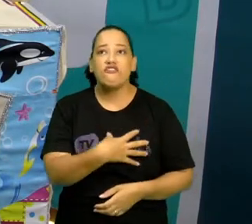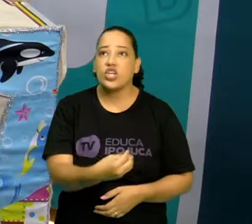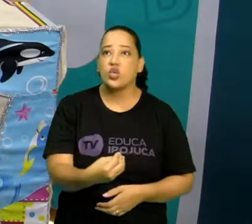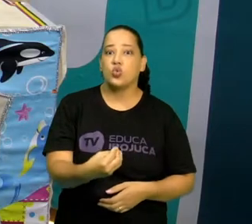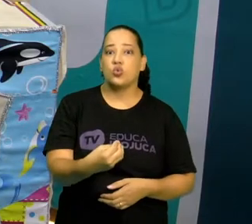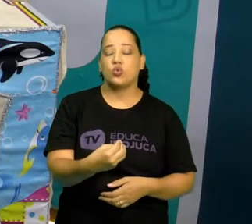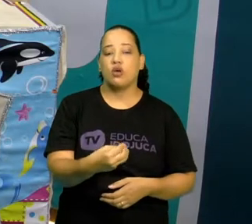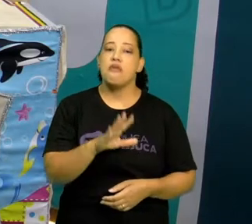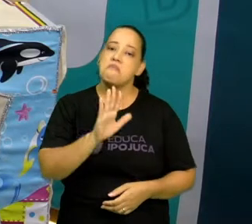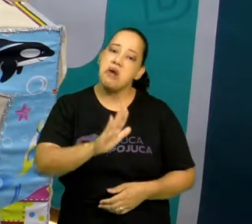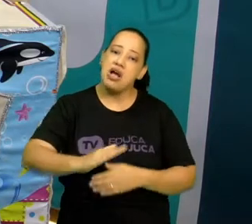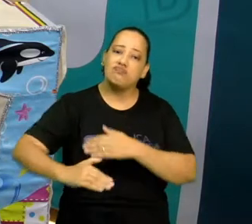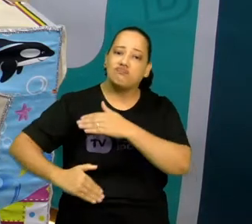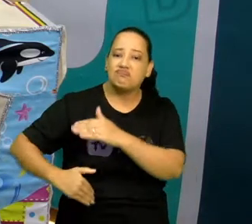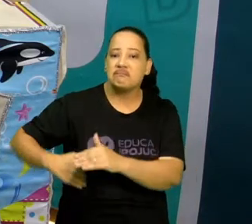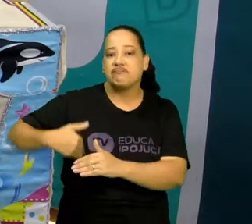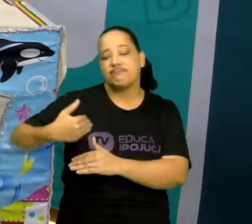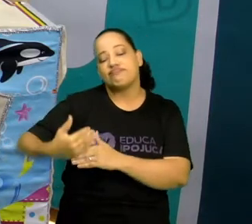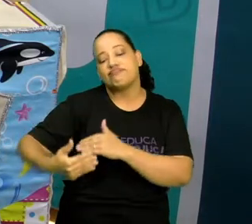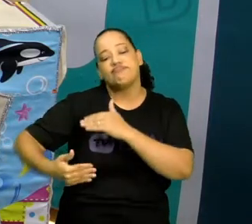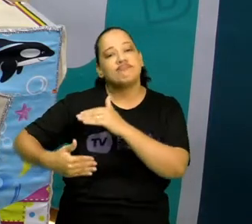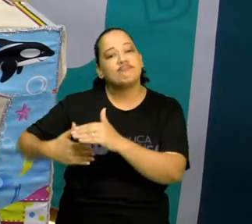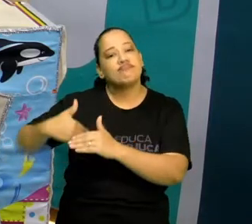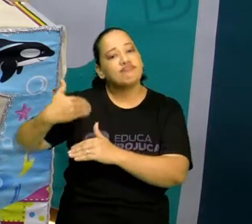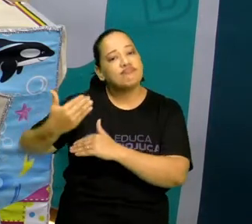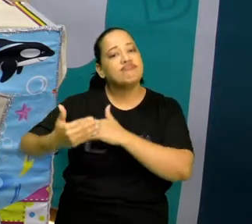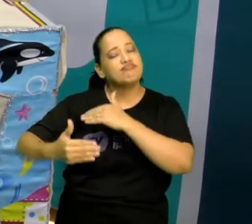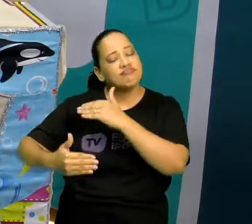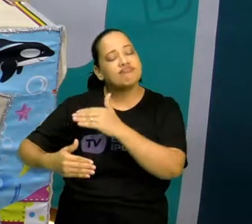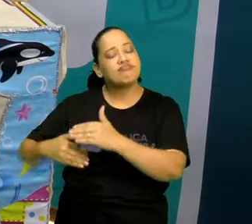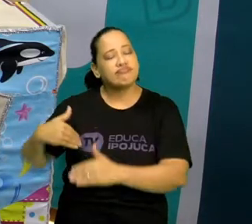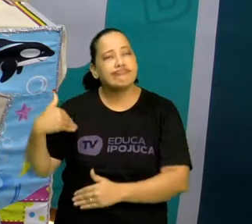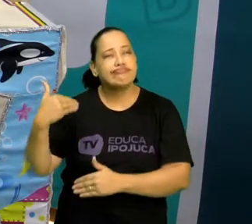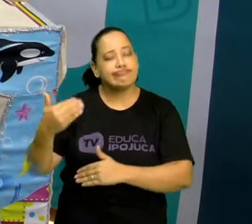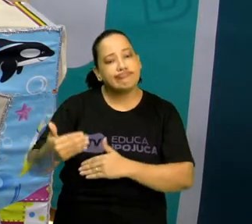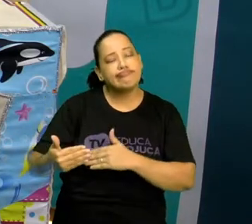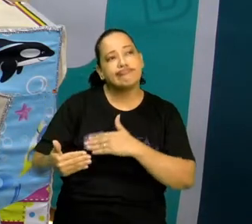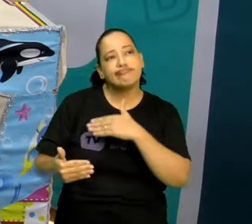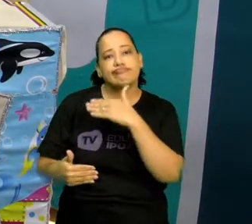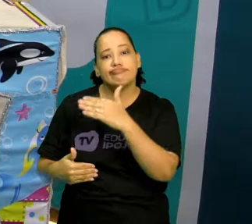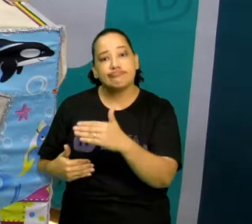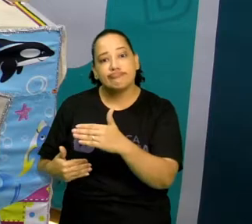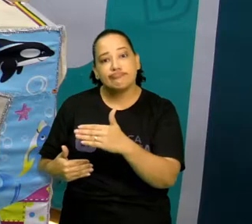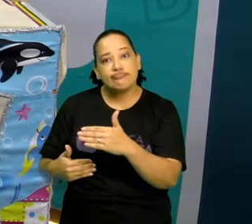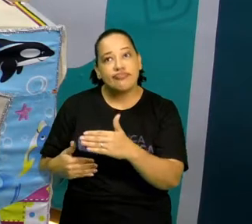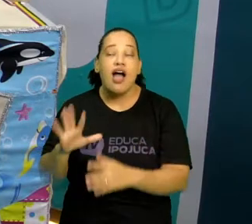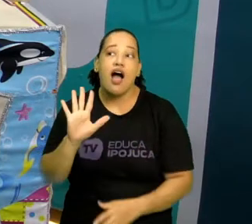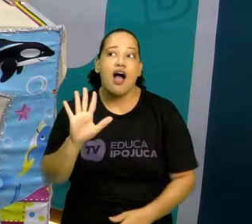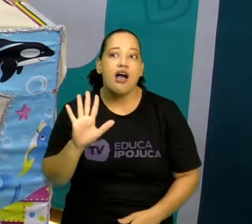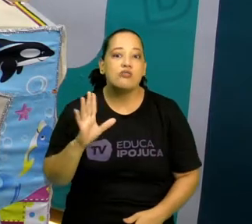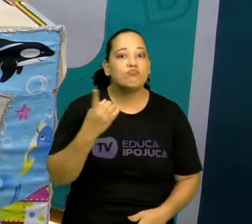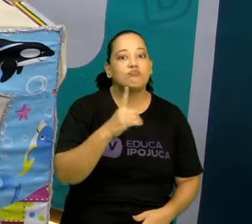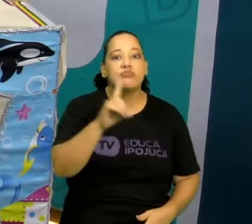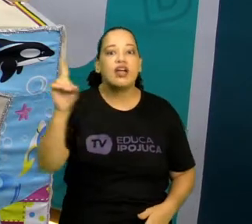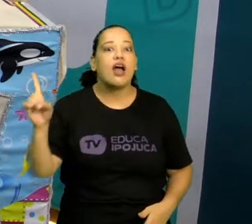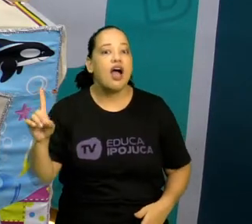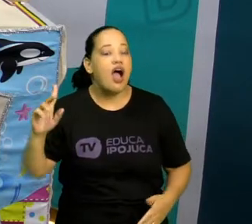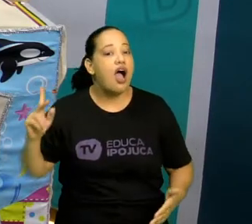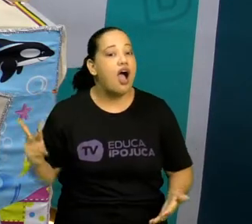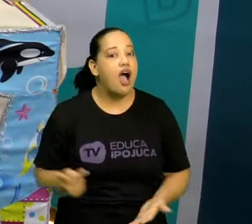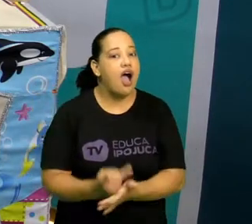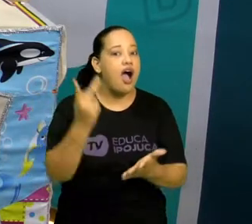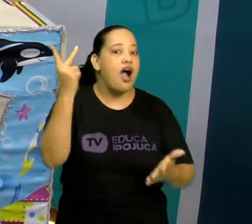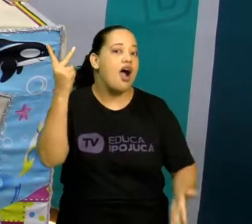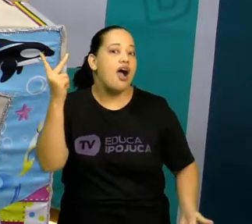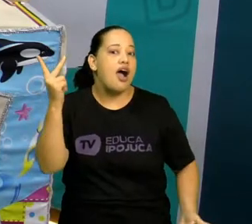Mas passou-se o tempo. Passou-se. E um belo dia ela